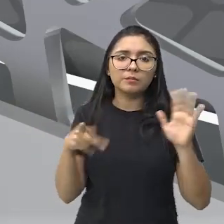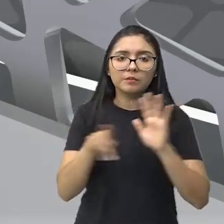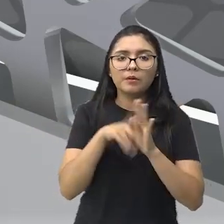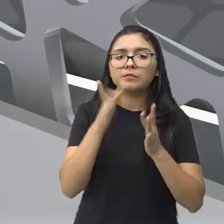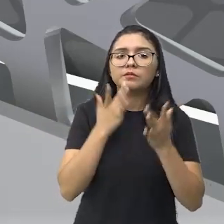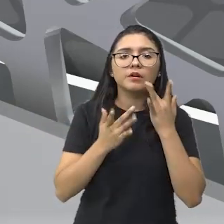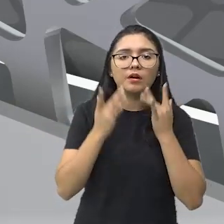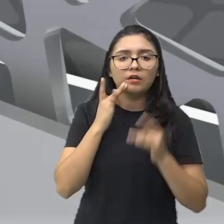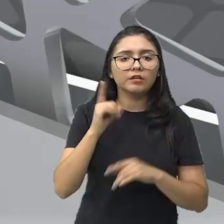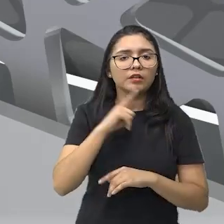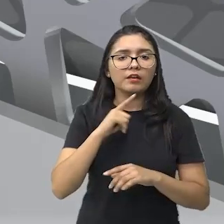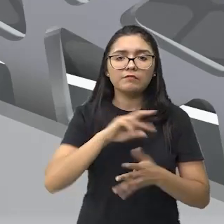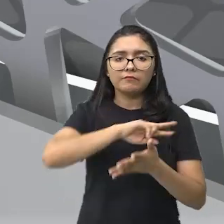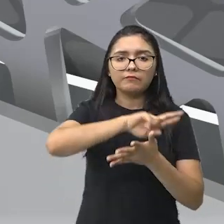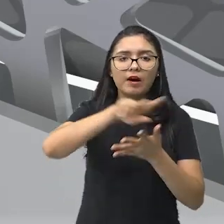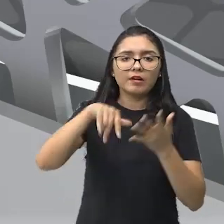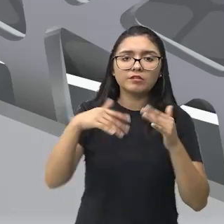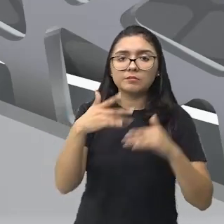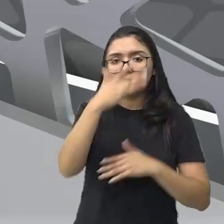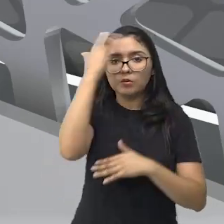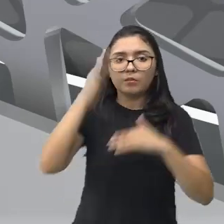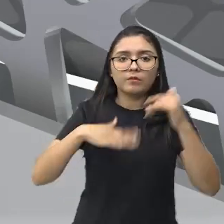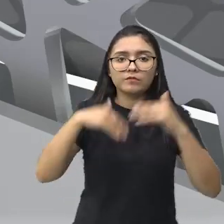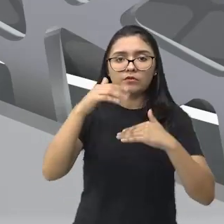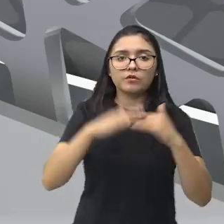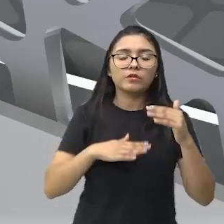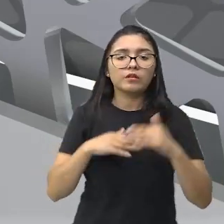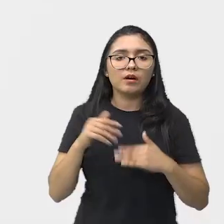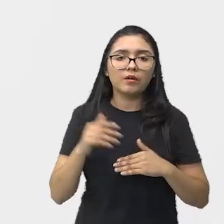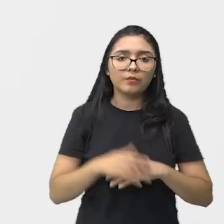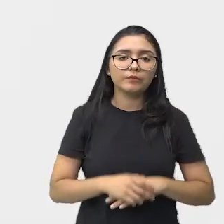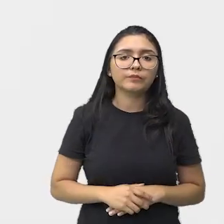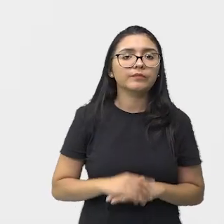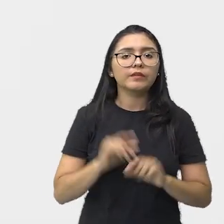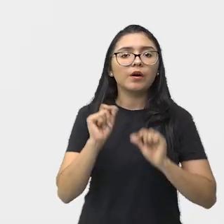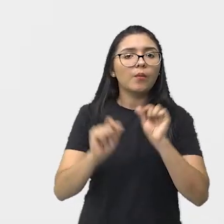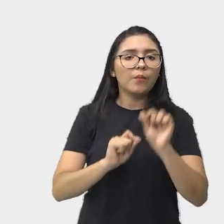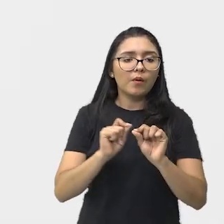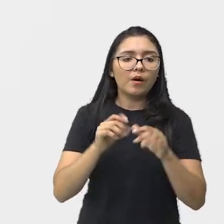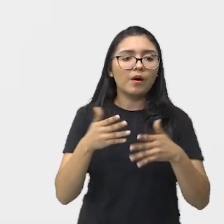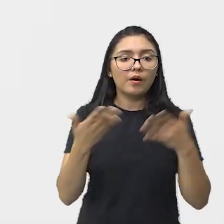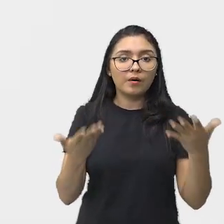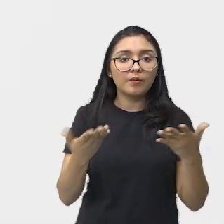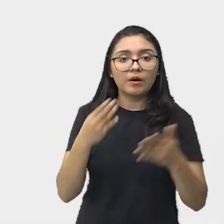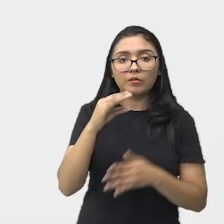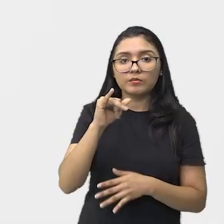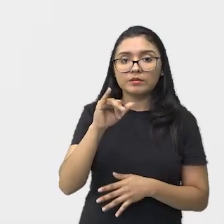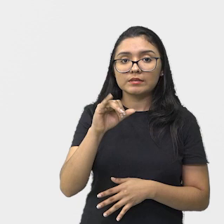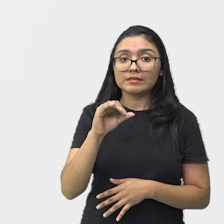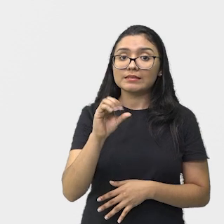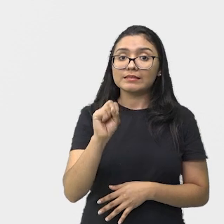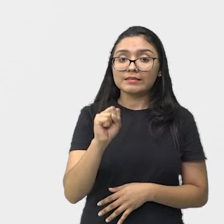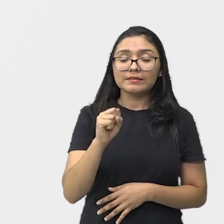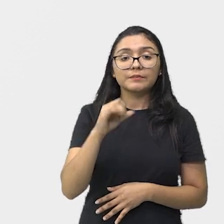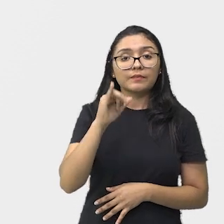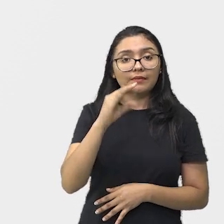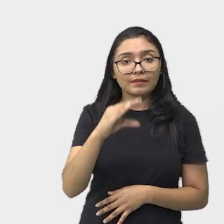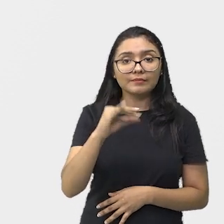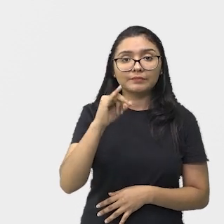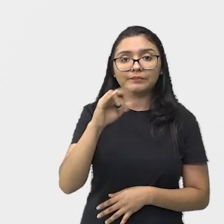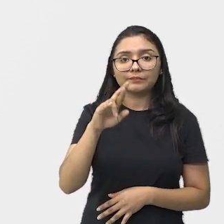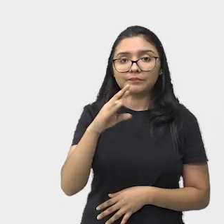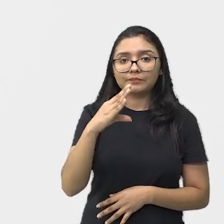envolve vários profissionais, que é o qual? O circo. Vamos ver? Então, o circo é um espetáculo representado